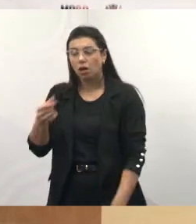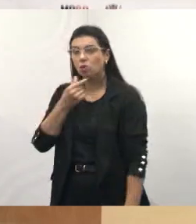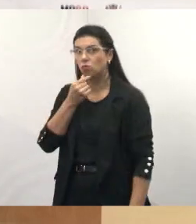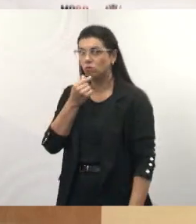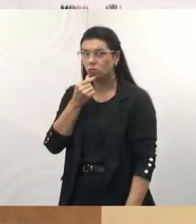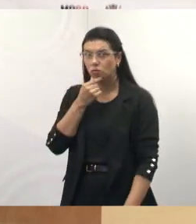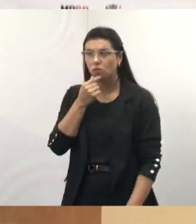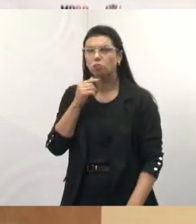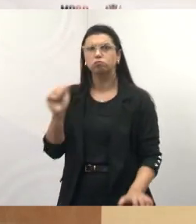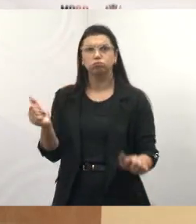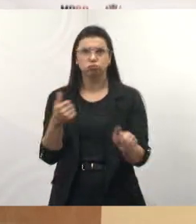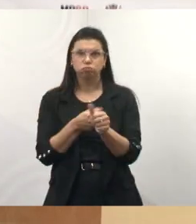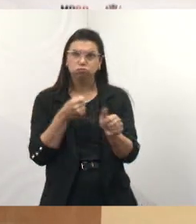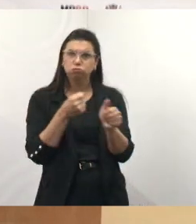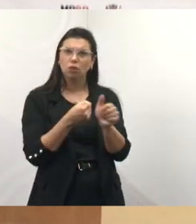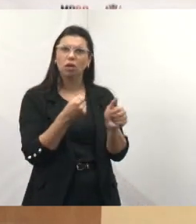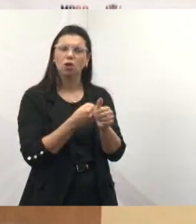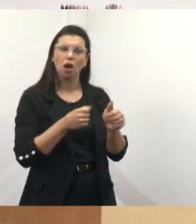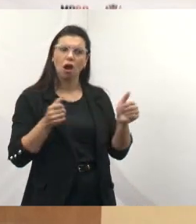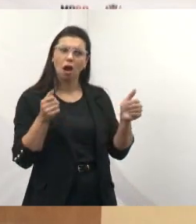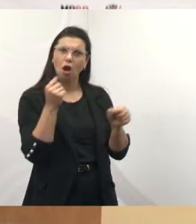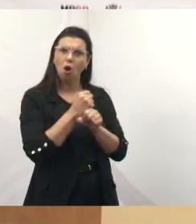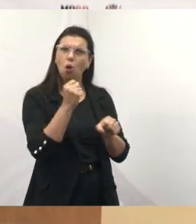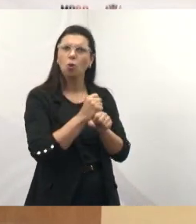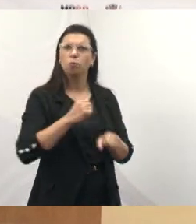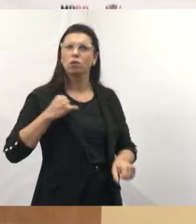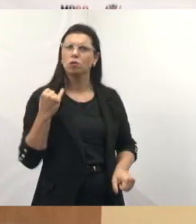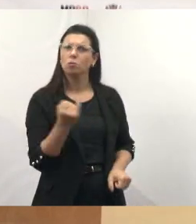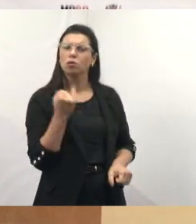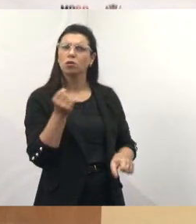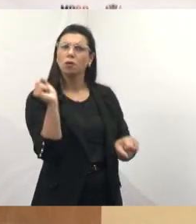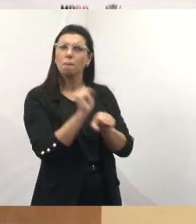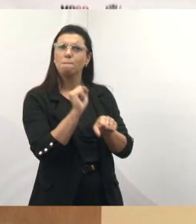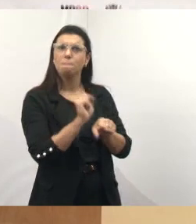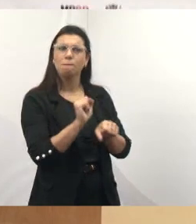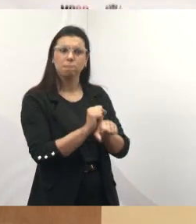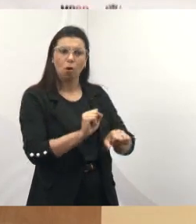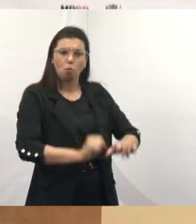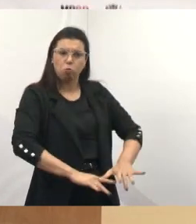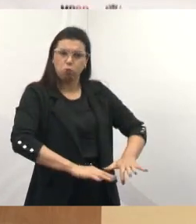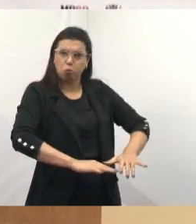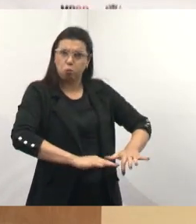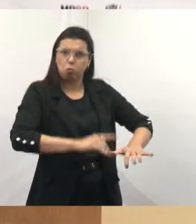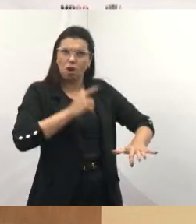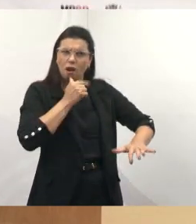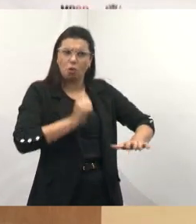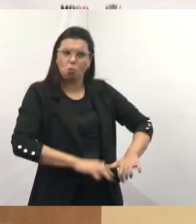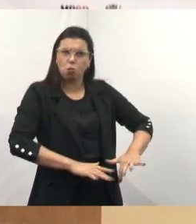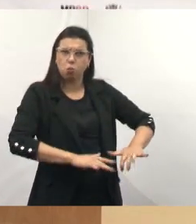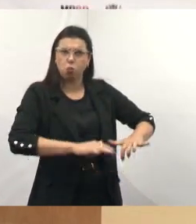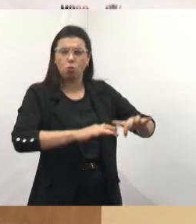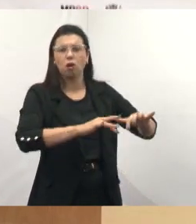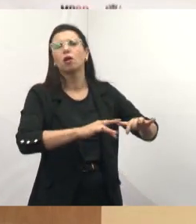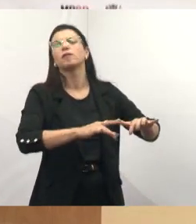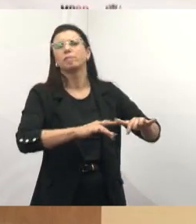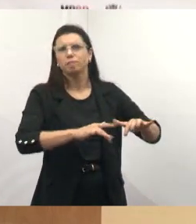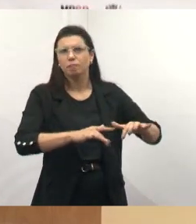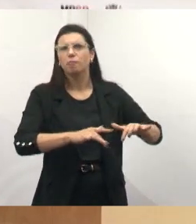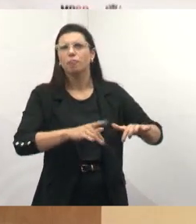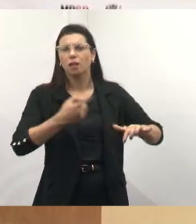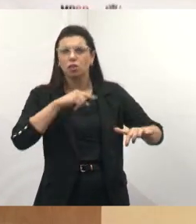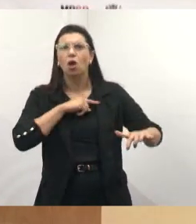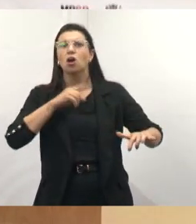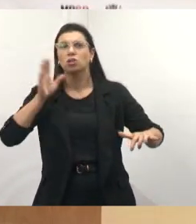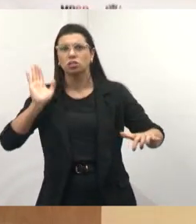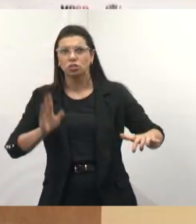concordando que é uma obra também importante para conter as enchentes. Já foram feitas e dada continuidade em obras que